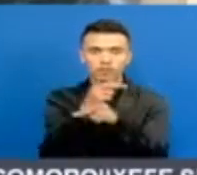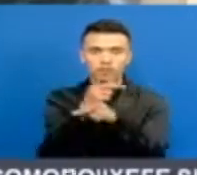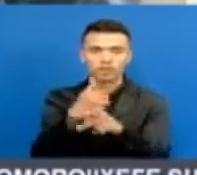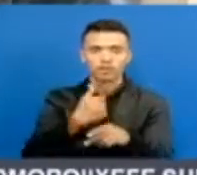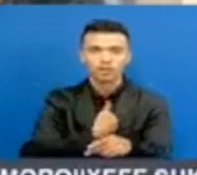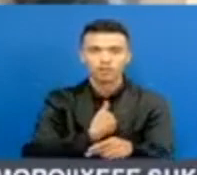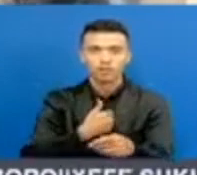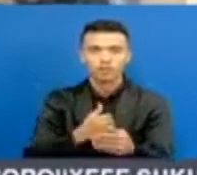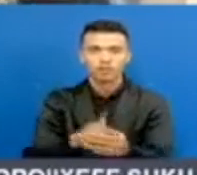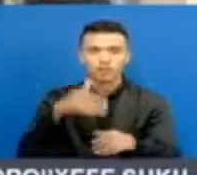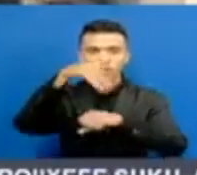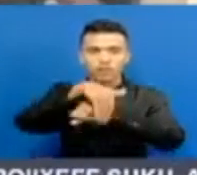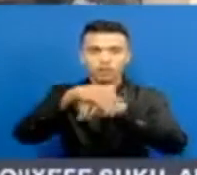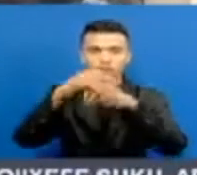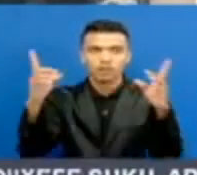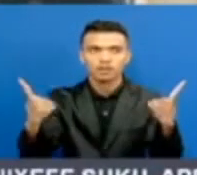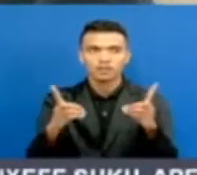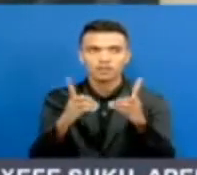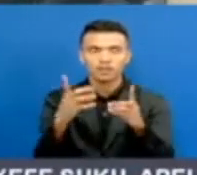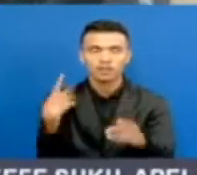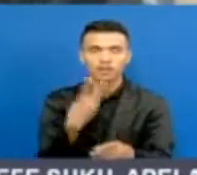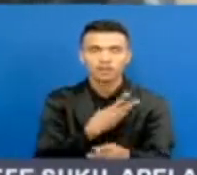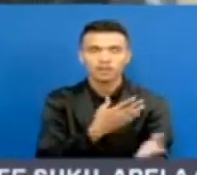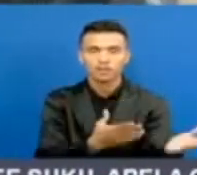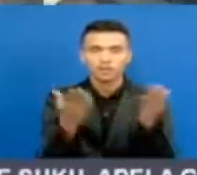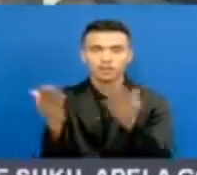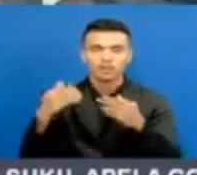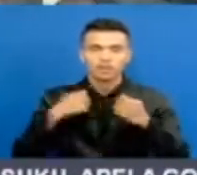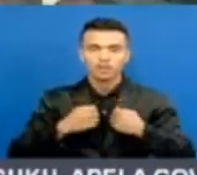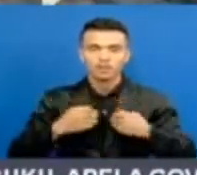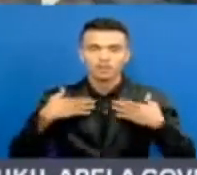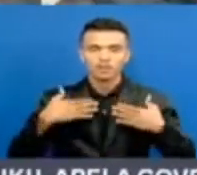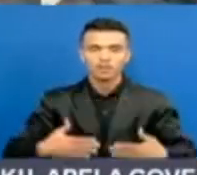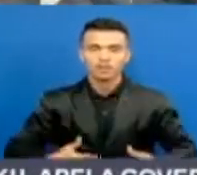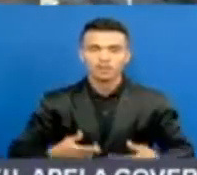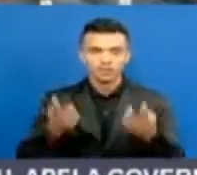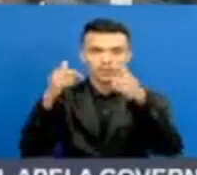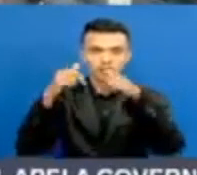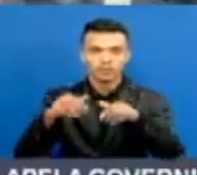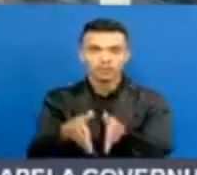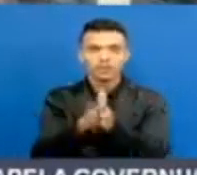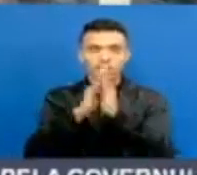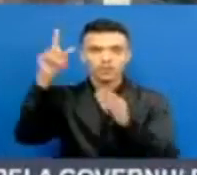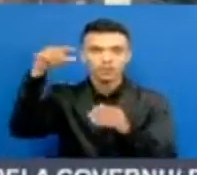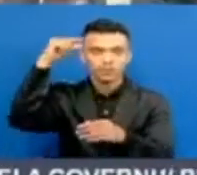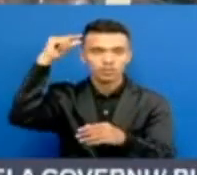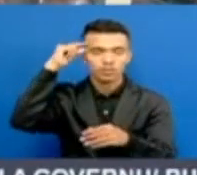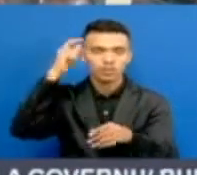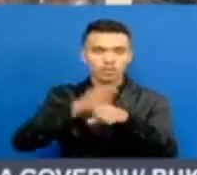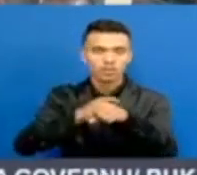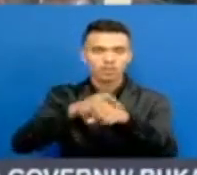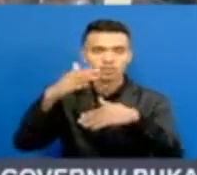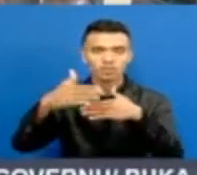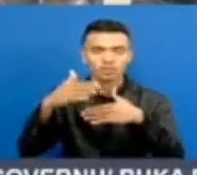ba ami ursi odikala acontece batro mane ami lore ami silona ma mai det ami husu ba be governo sera bele ye tempo barak ne laran has